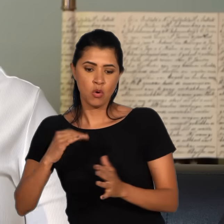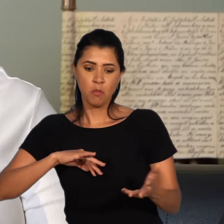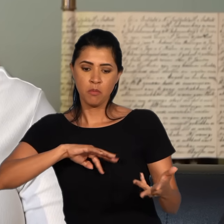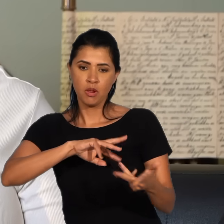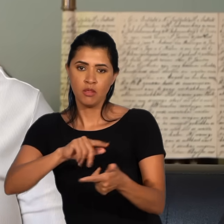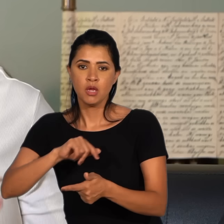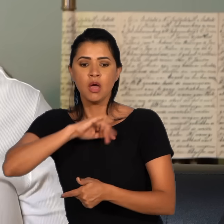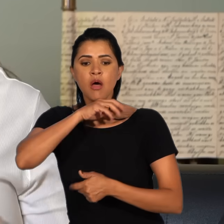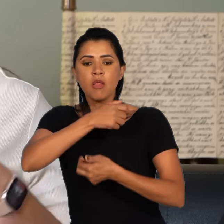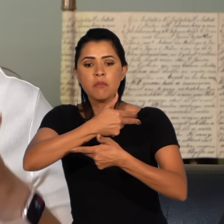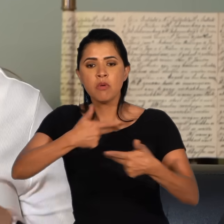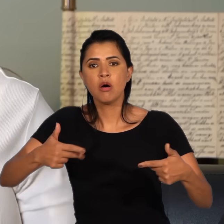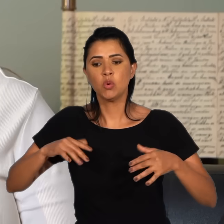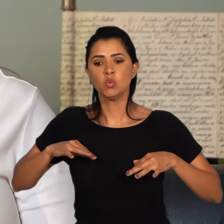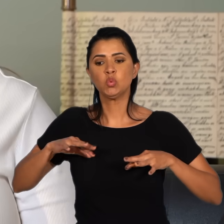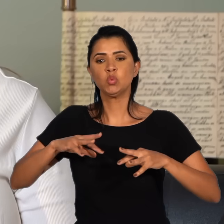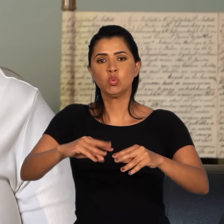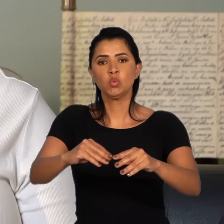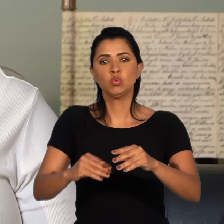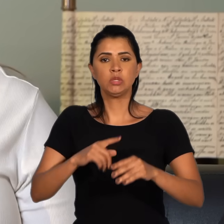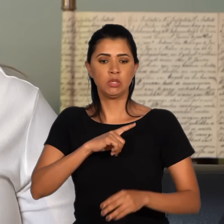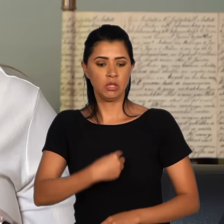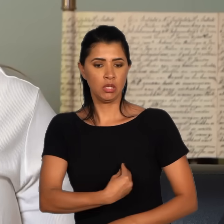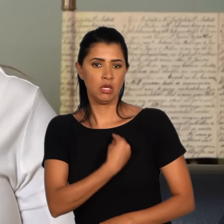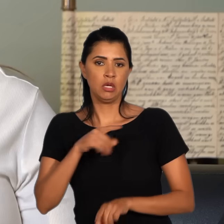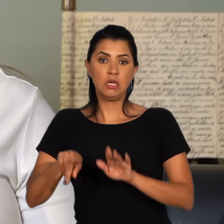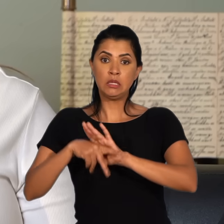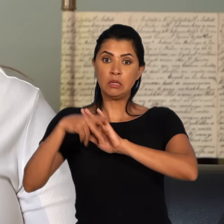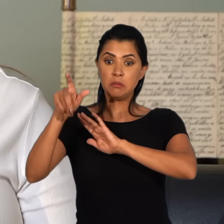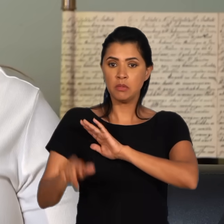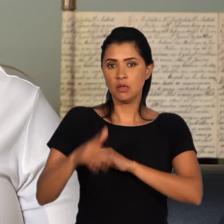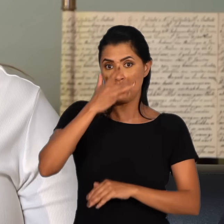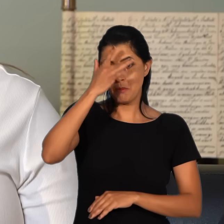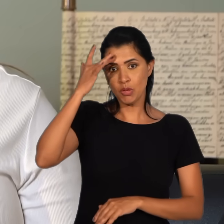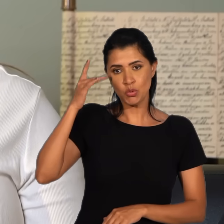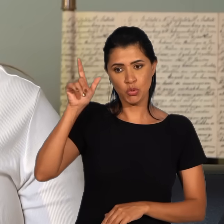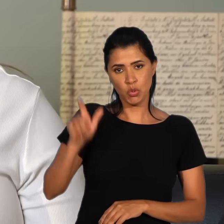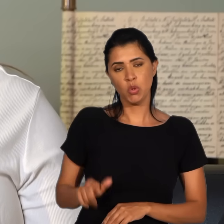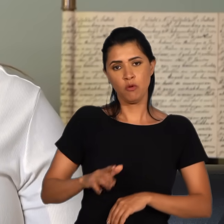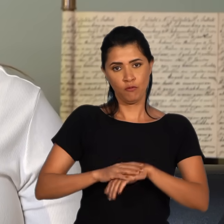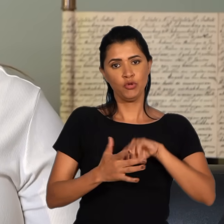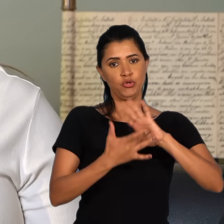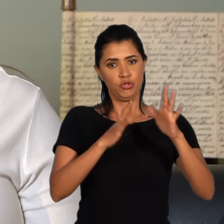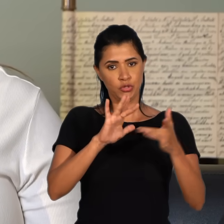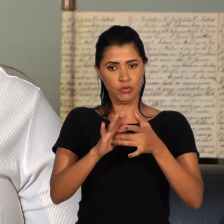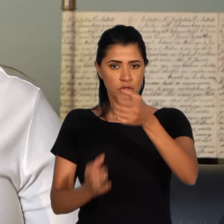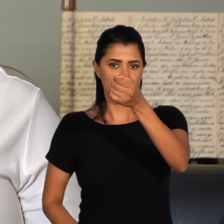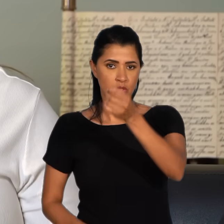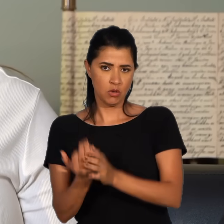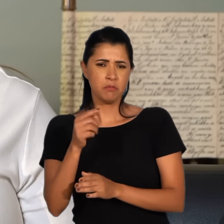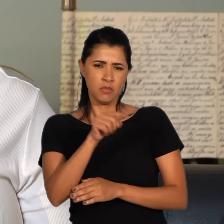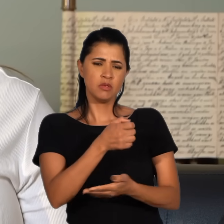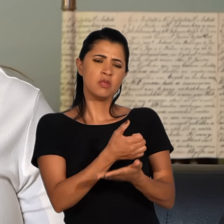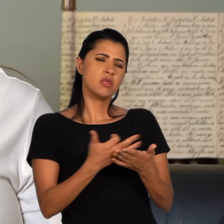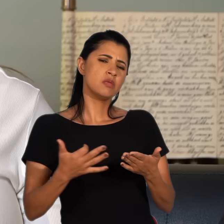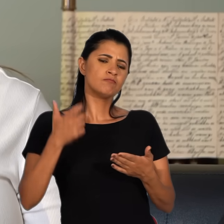animais de tudo que existe e principalmente do homem ele foi o agente criador mas principalmente nessa lição eu fui levada a